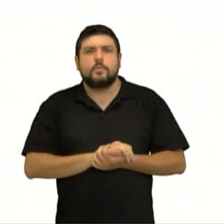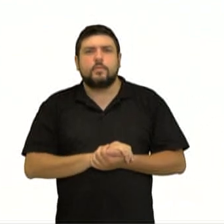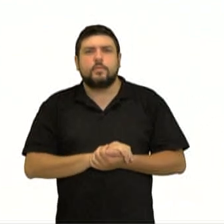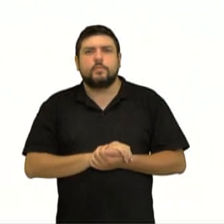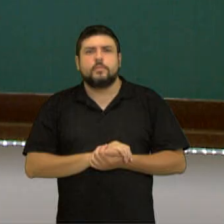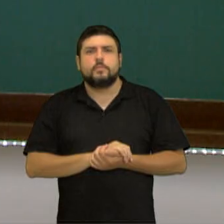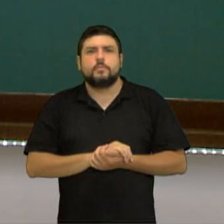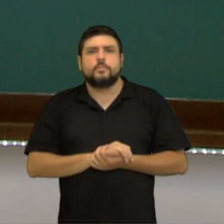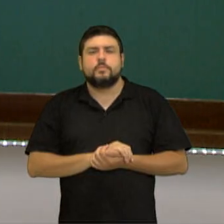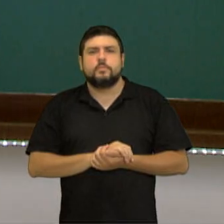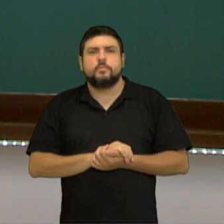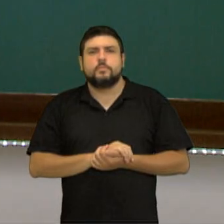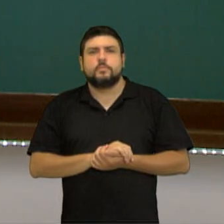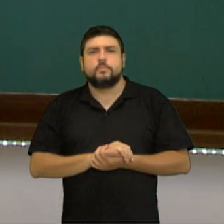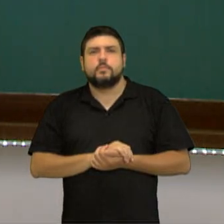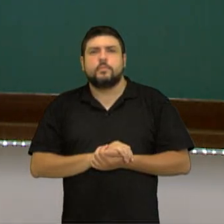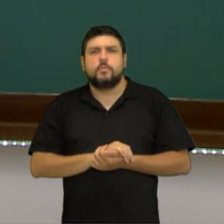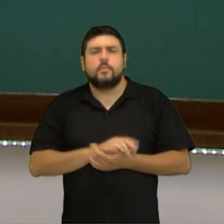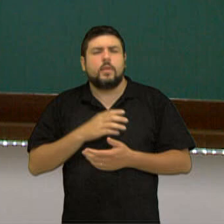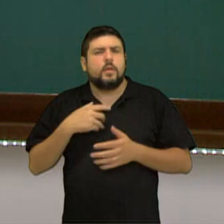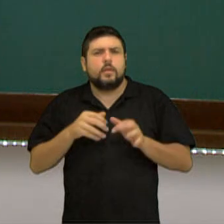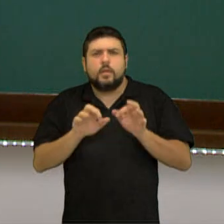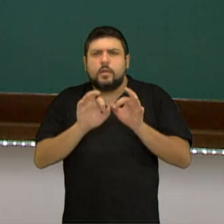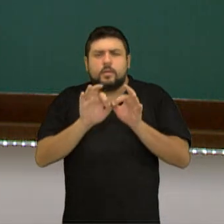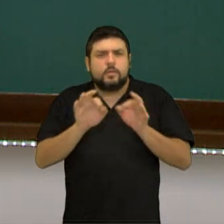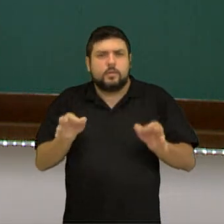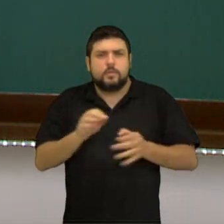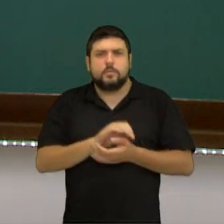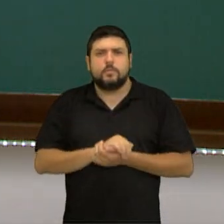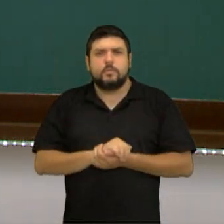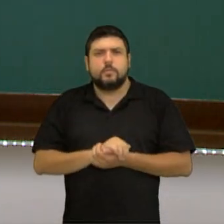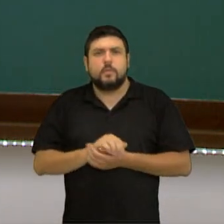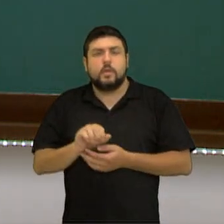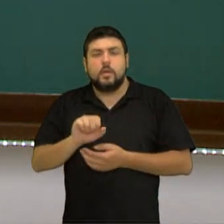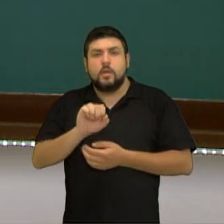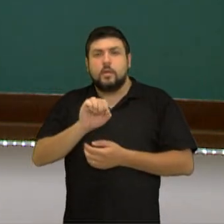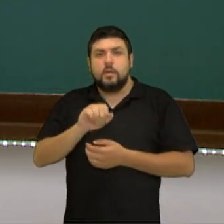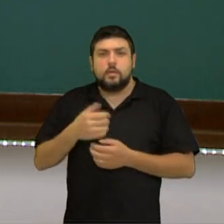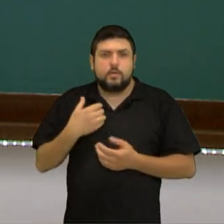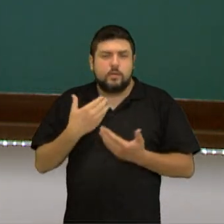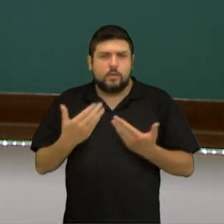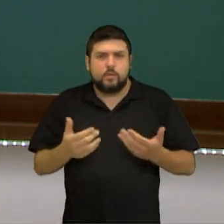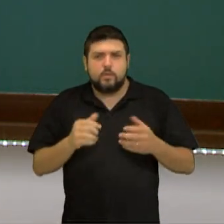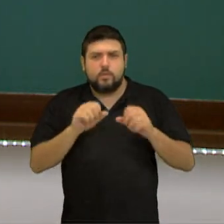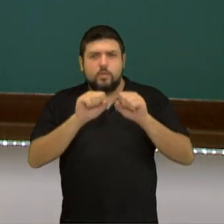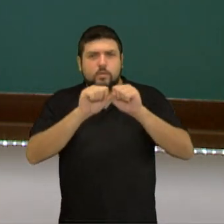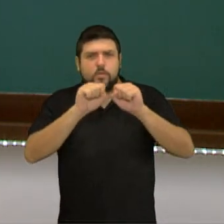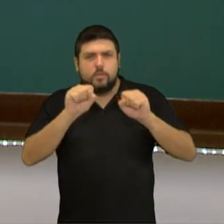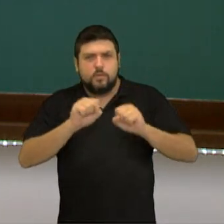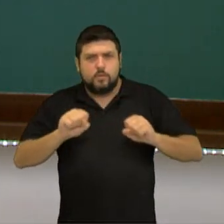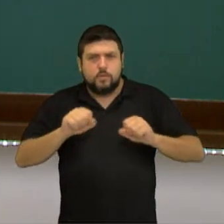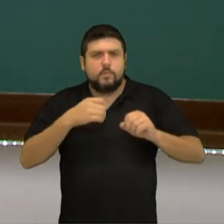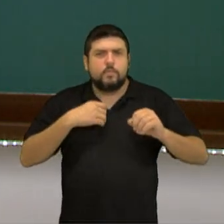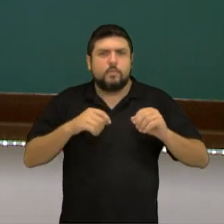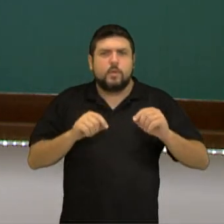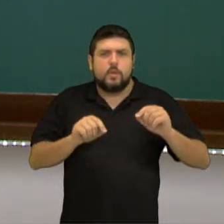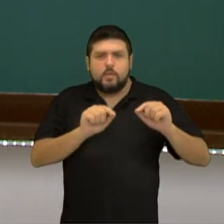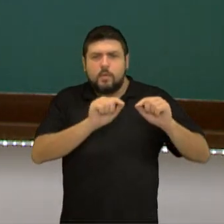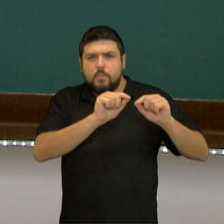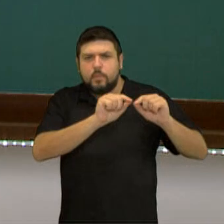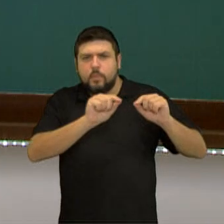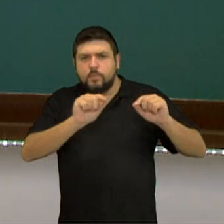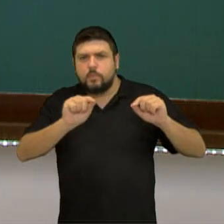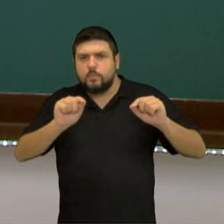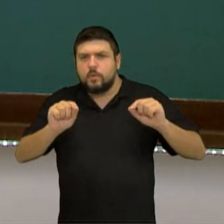Querido, é muito simples. Considerando o sistema, ou seja, um sisteminha com vários pontos, com várias